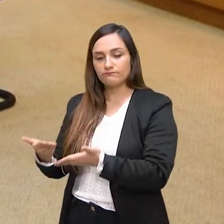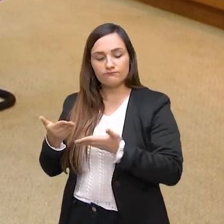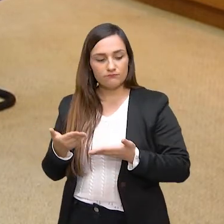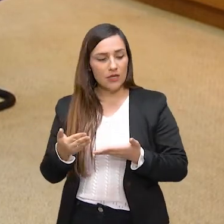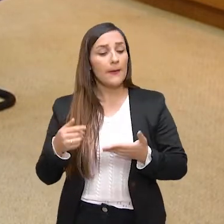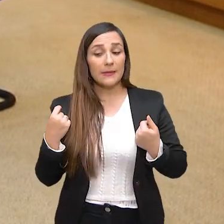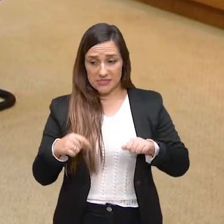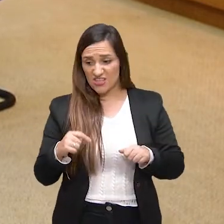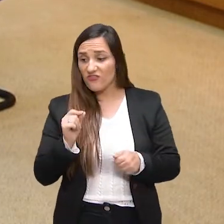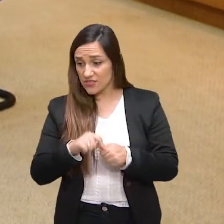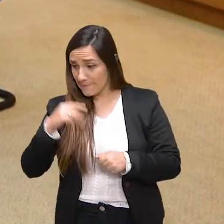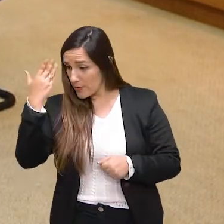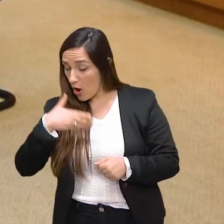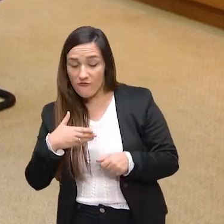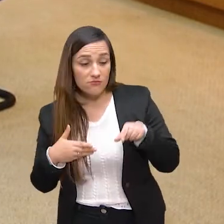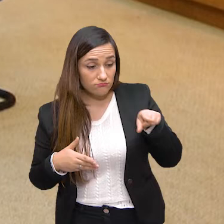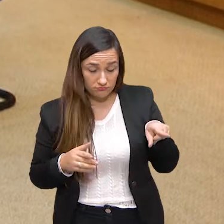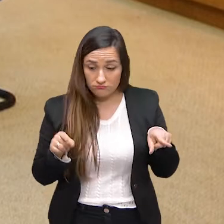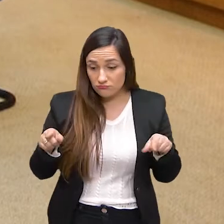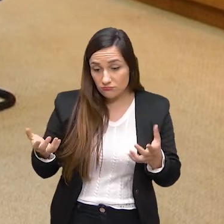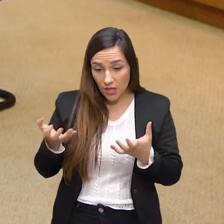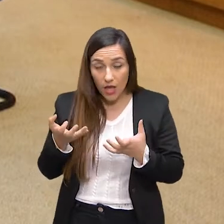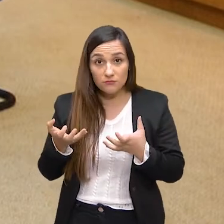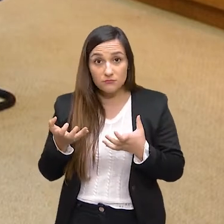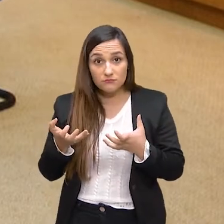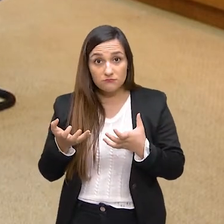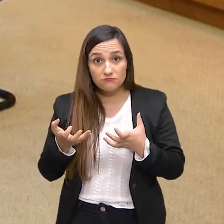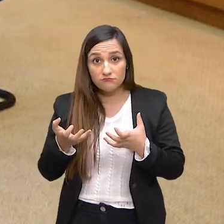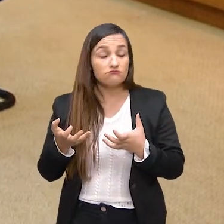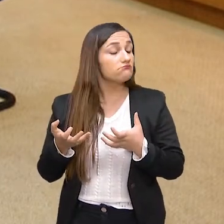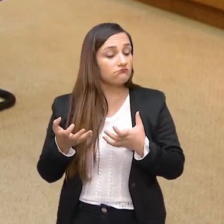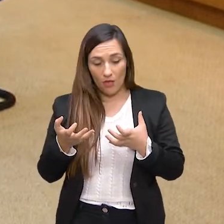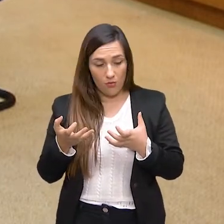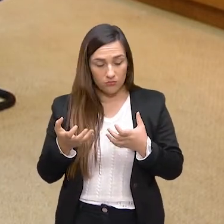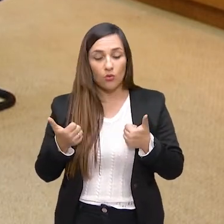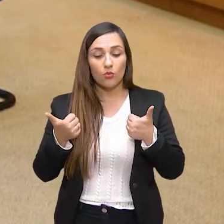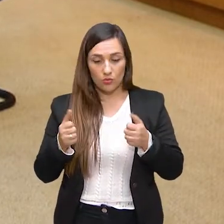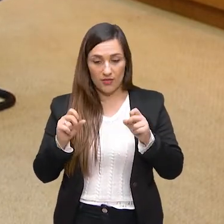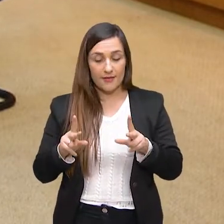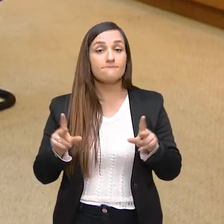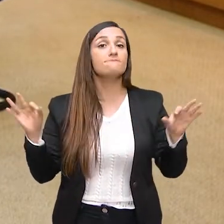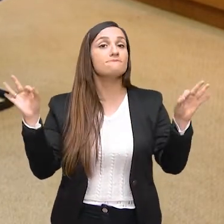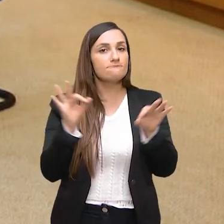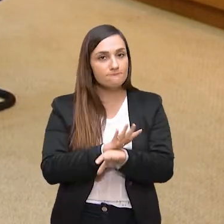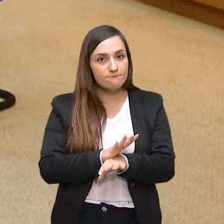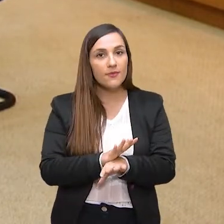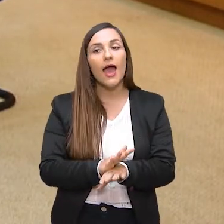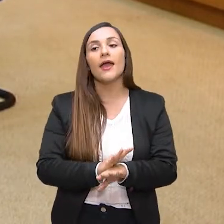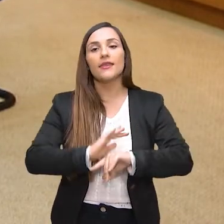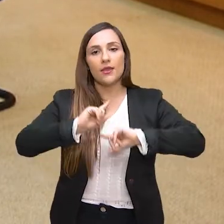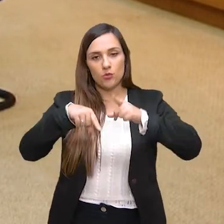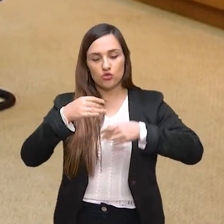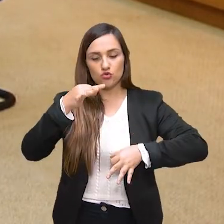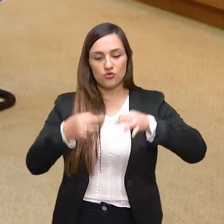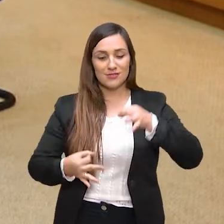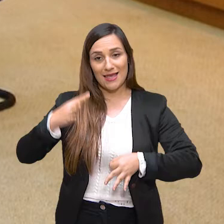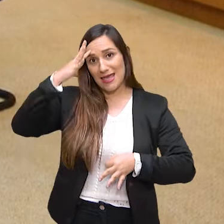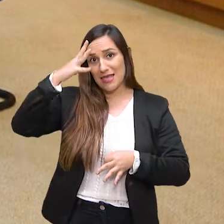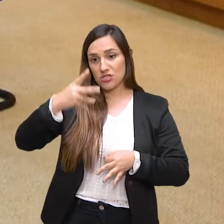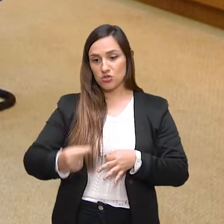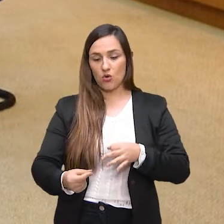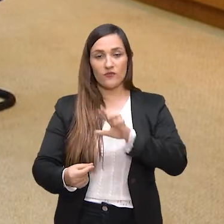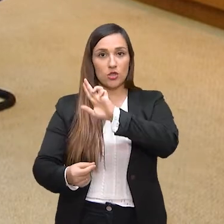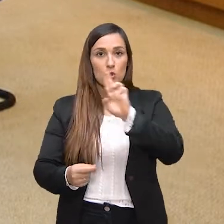provas. E feita essa instrução, o juiz dará uma sentença, decidindo quem tem razão, ou o que a gente chama